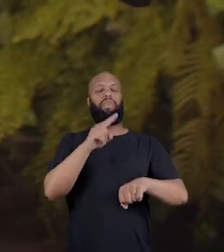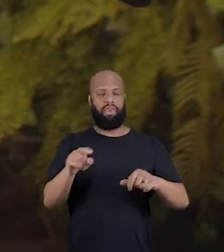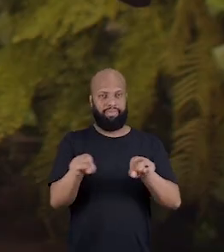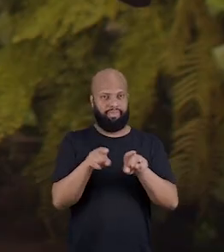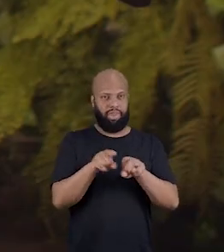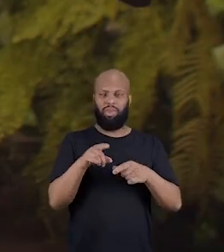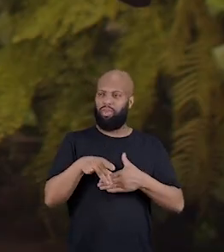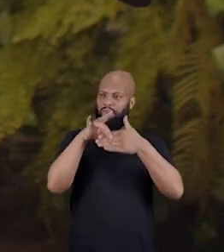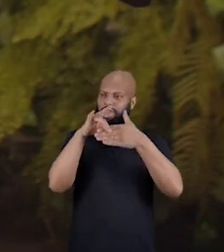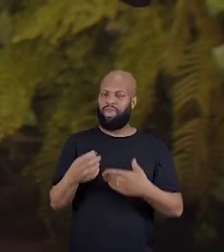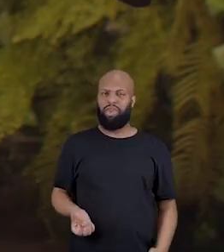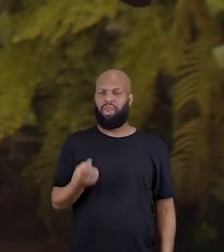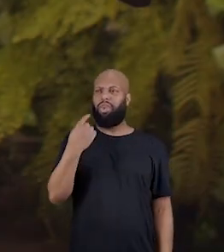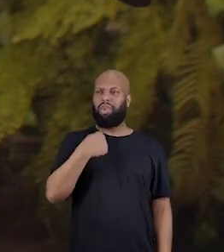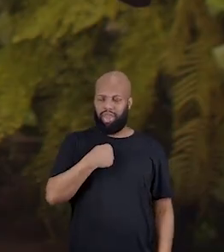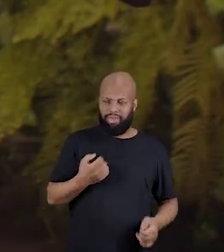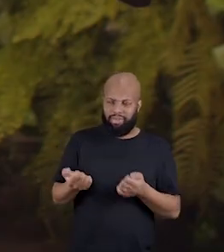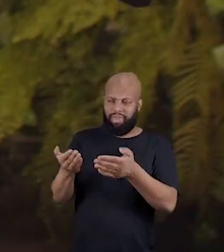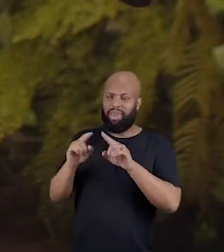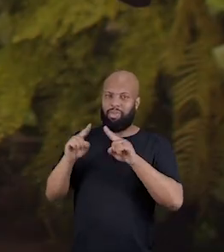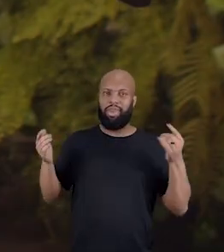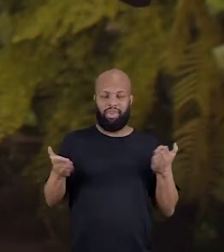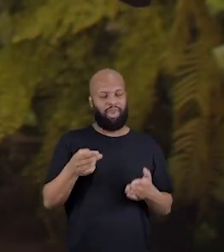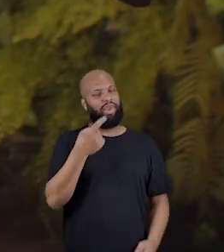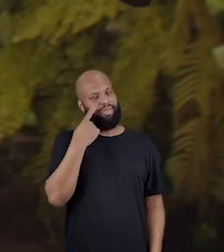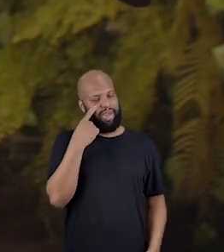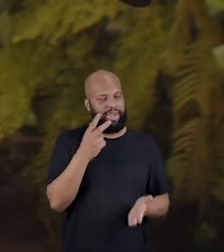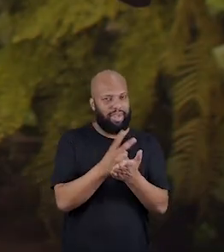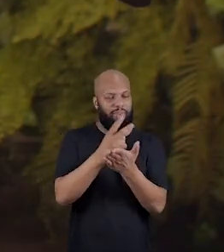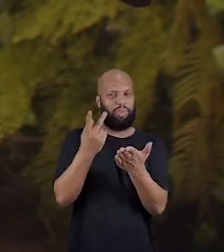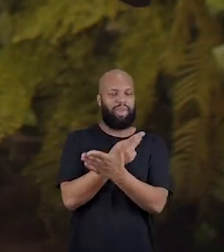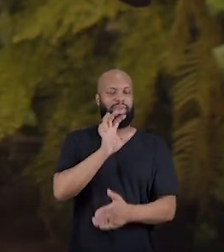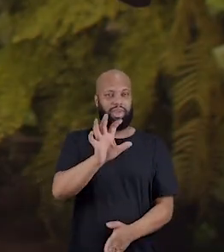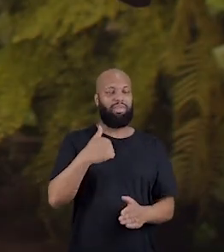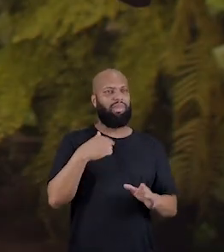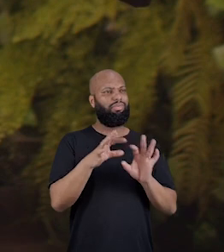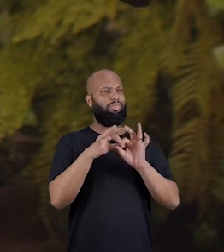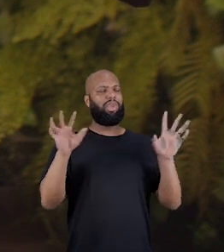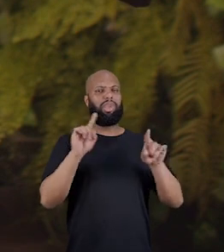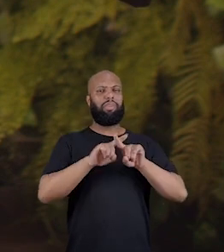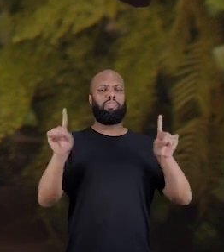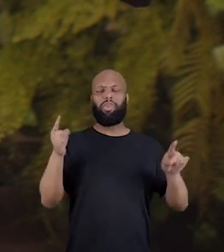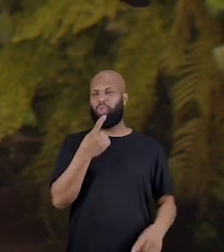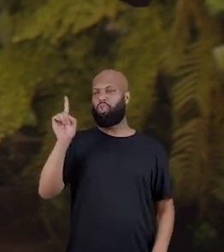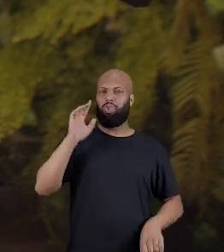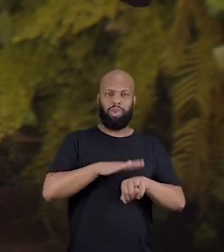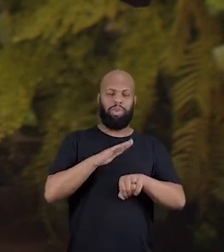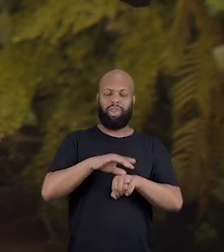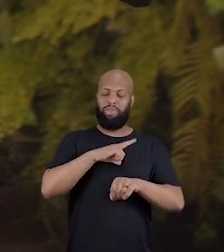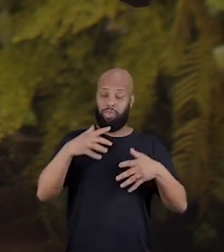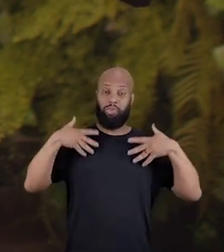muito em cima. E aí o líder fala, caramba, eu deixei, mas ali a gente vê muito acontecendo ainda. Muito. Deixei, mas aí na última hora eu